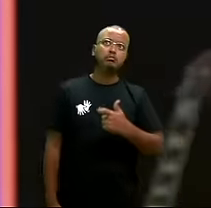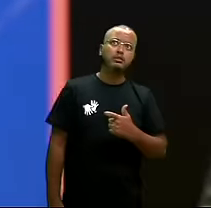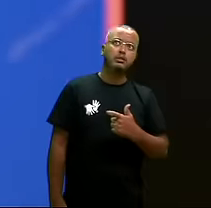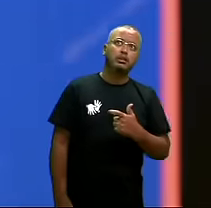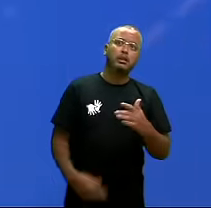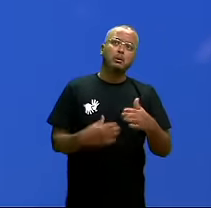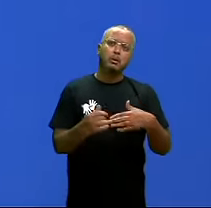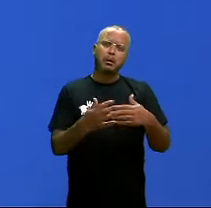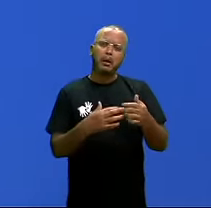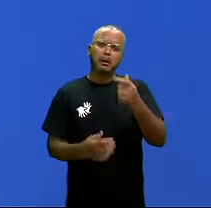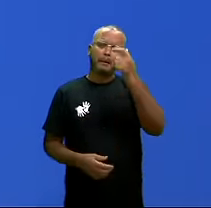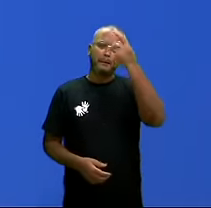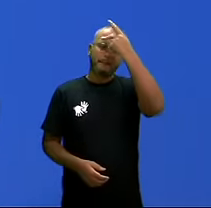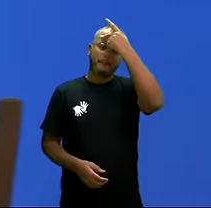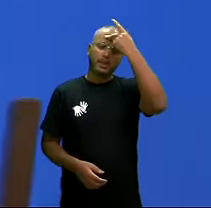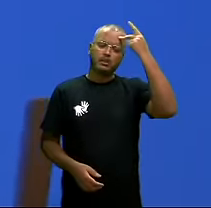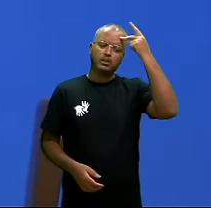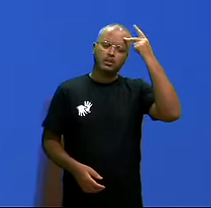substitui Moisés?